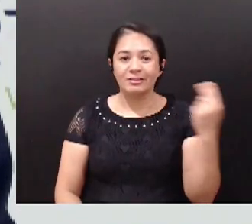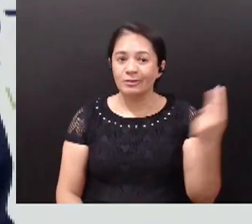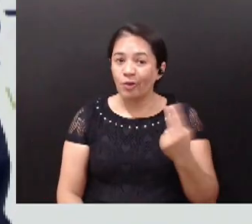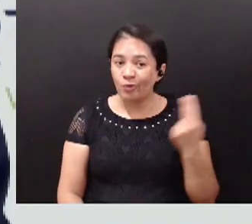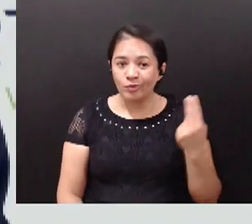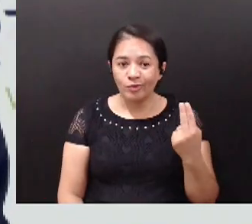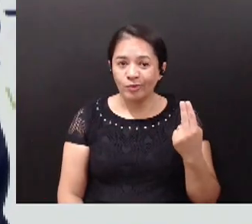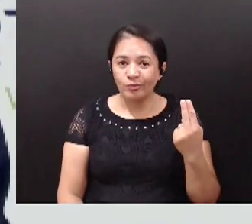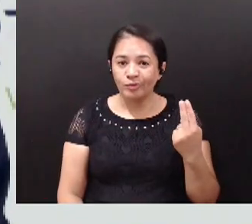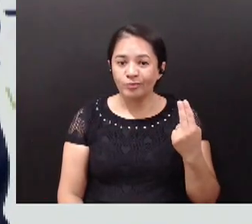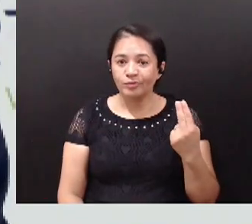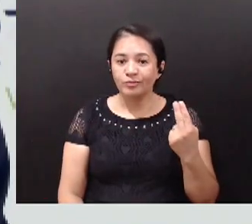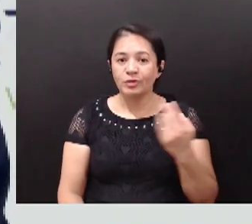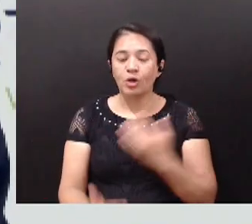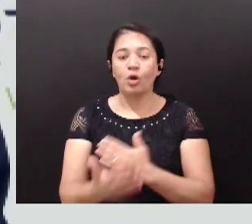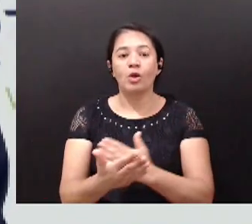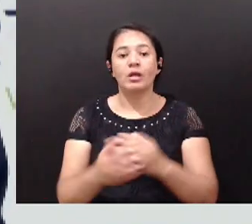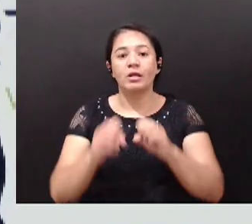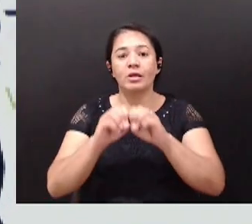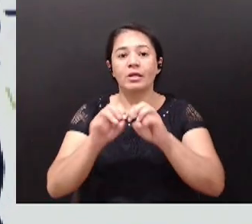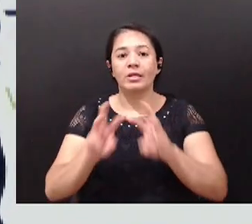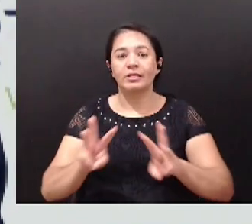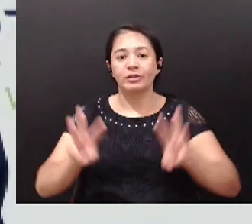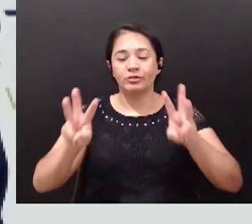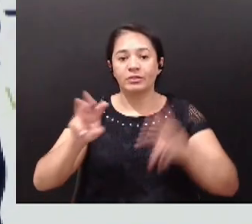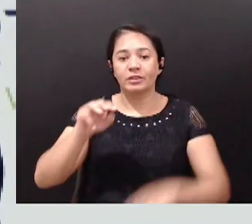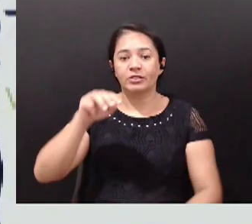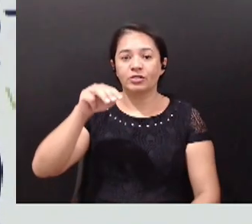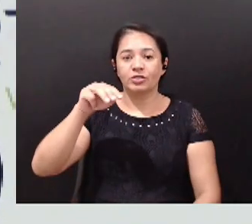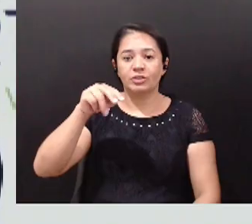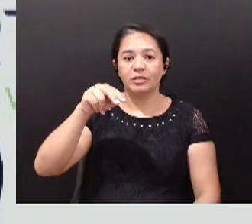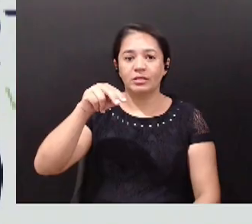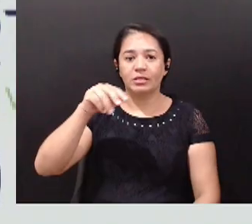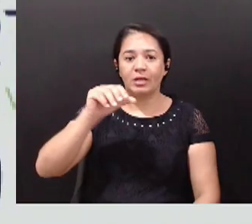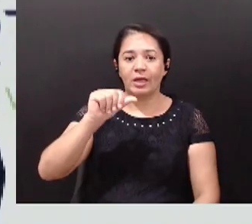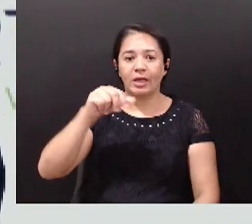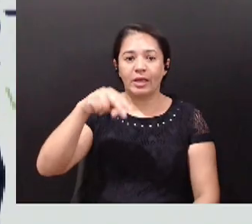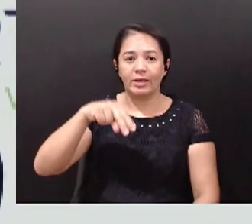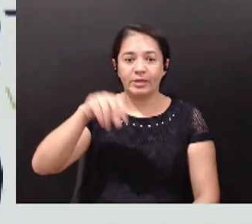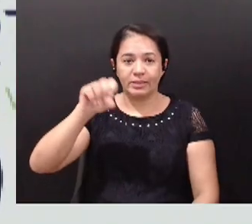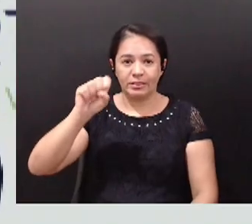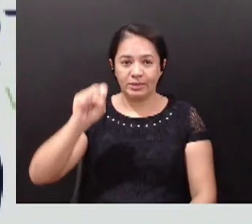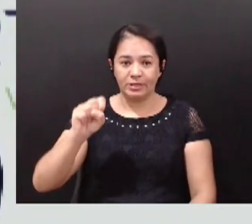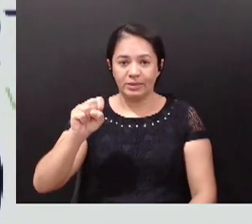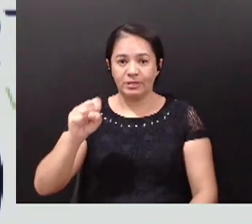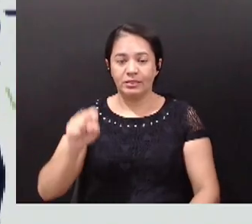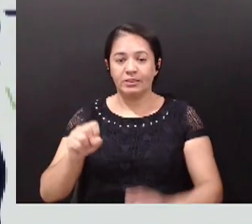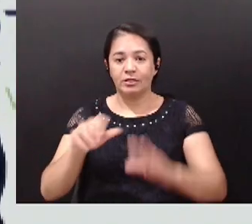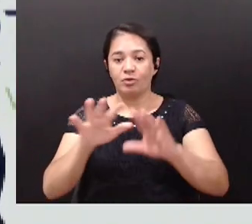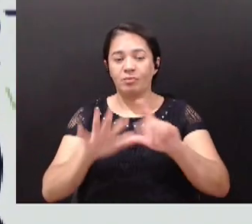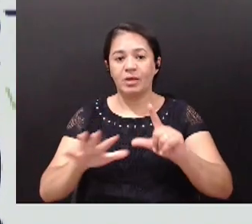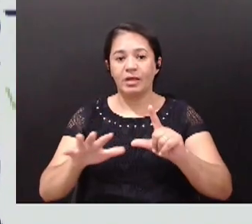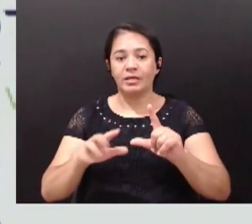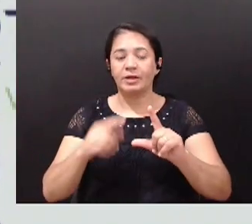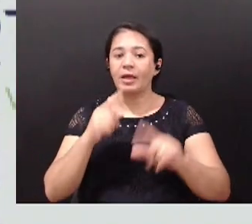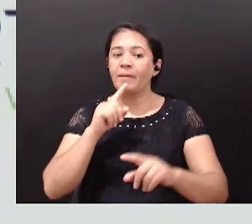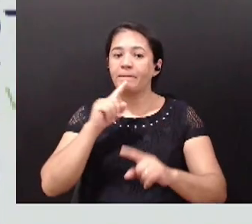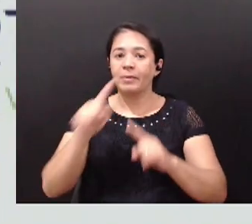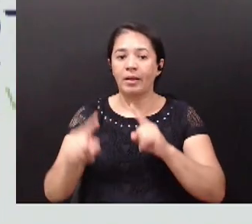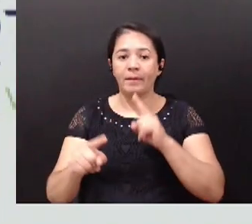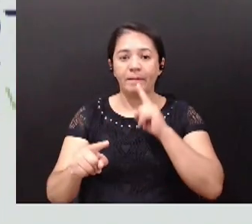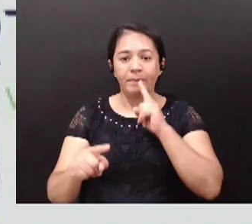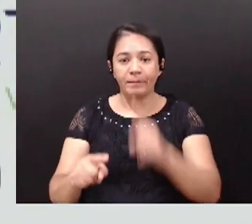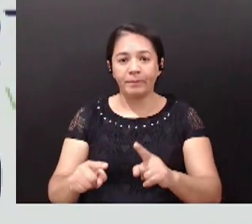entrar no site da ANS, lá tem um campo específico para abertura de reclamação,